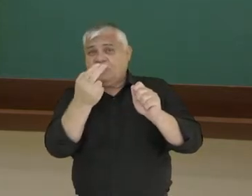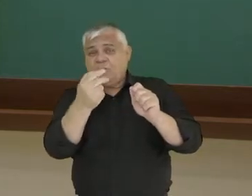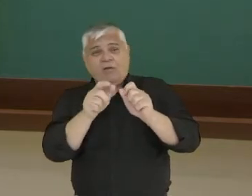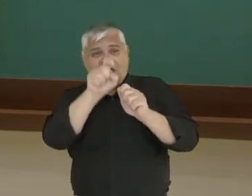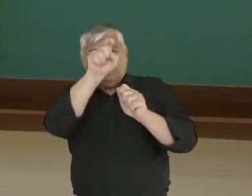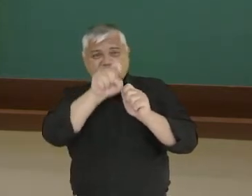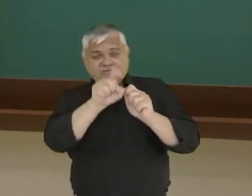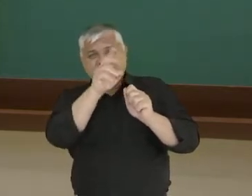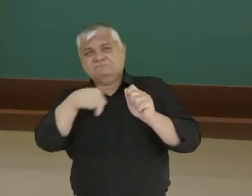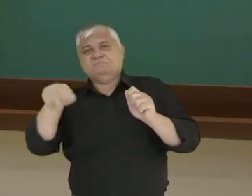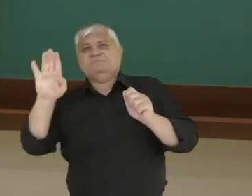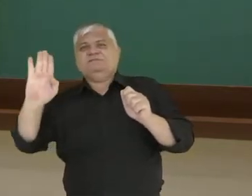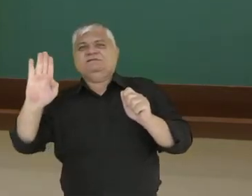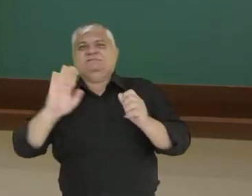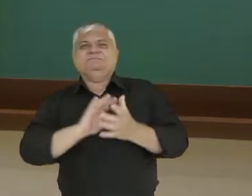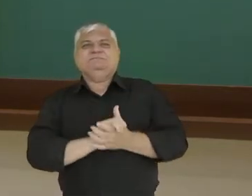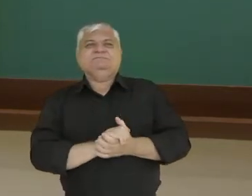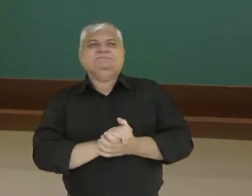meu logaritmando.